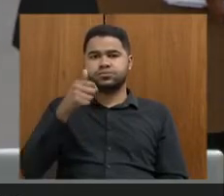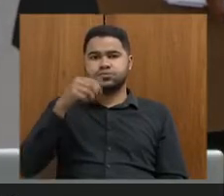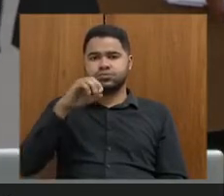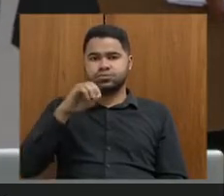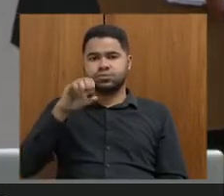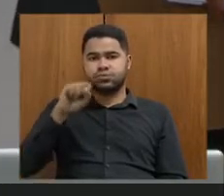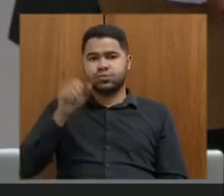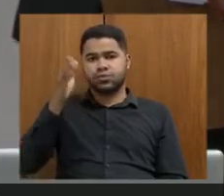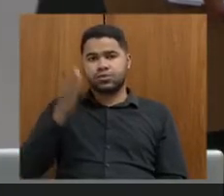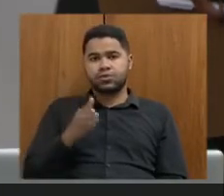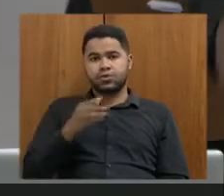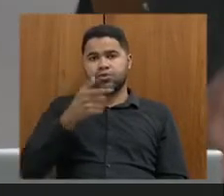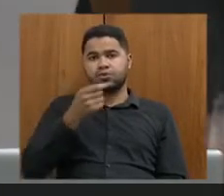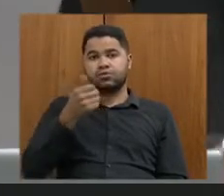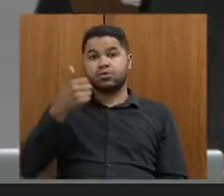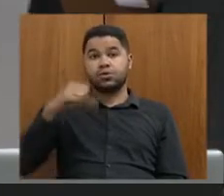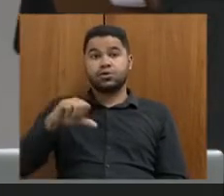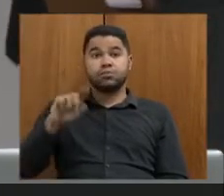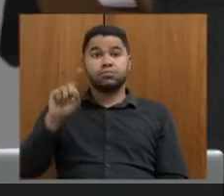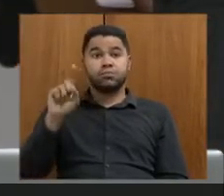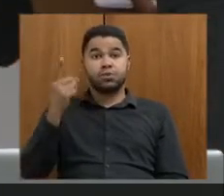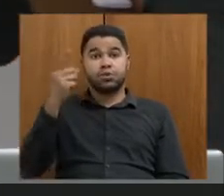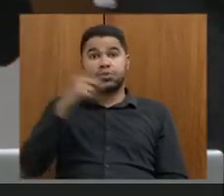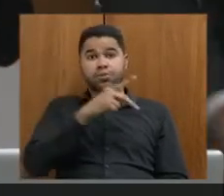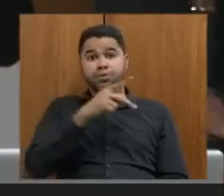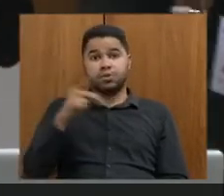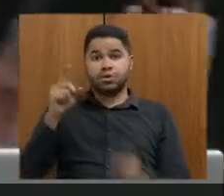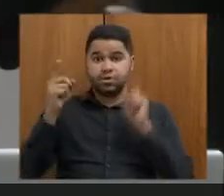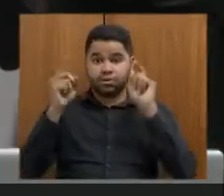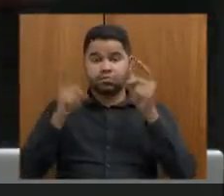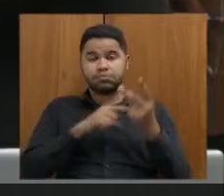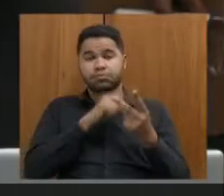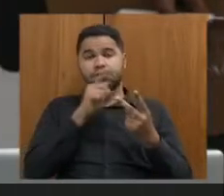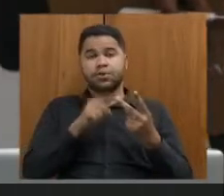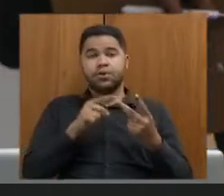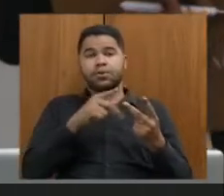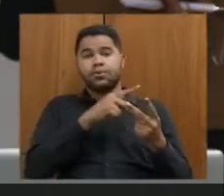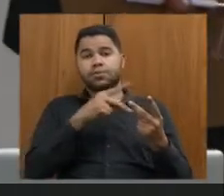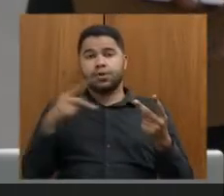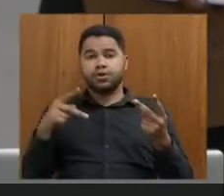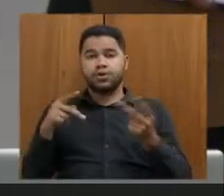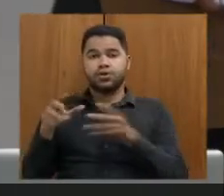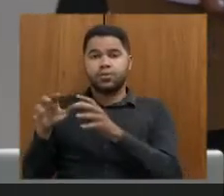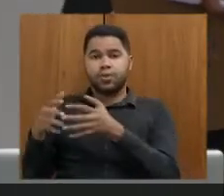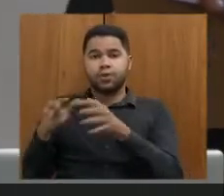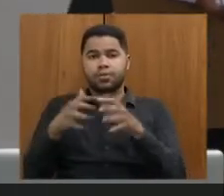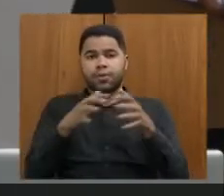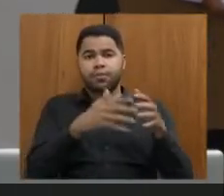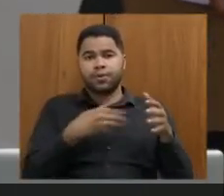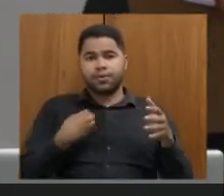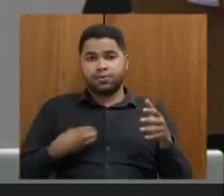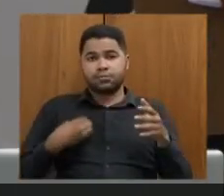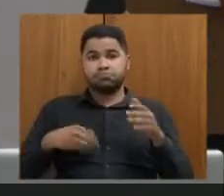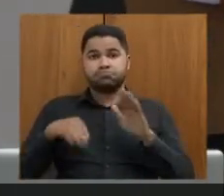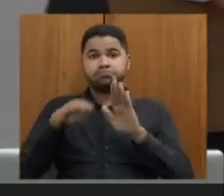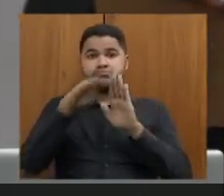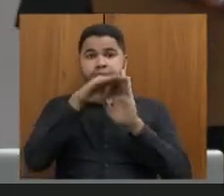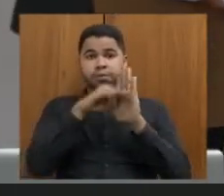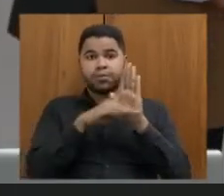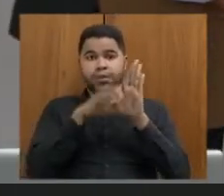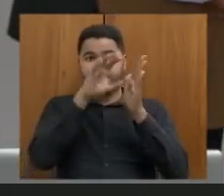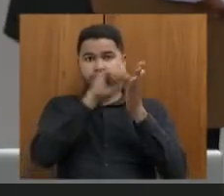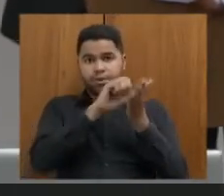1711/2019 na seguinte ordem primeiro presidente da reunião segundo presidente das comissões participantes por ordem de